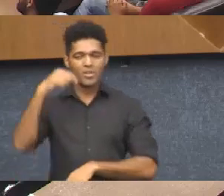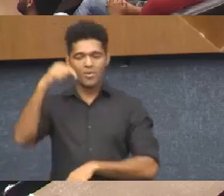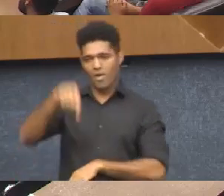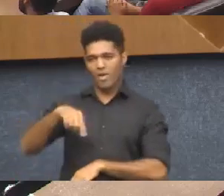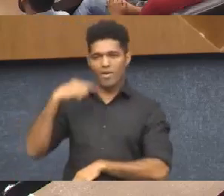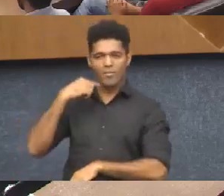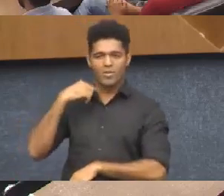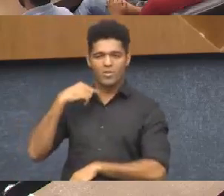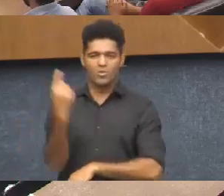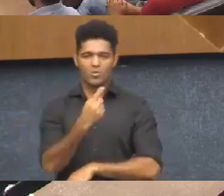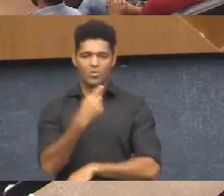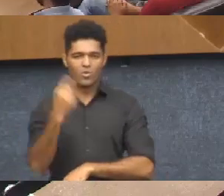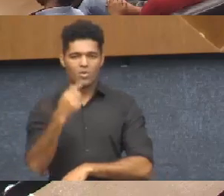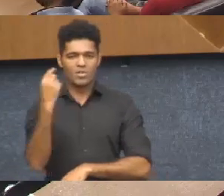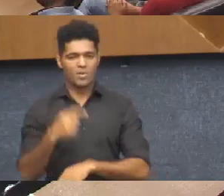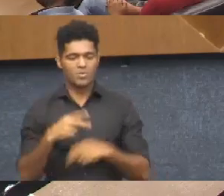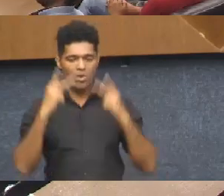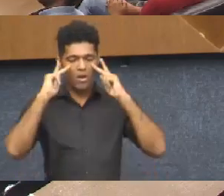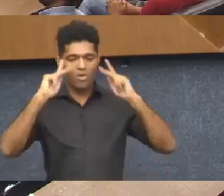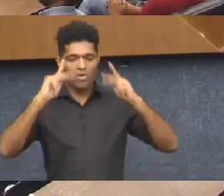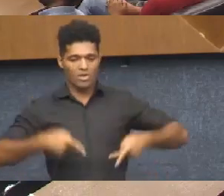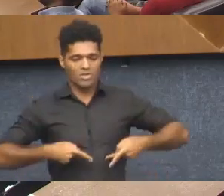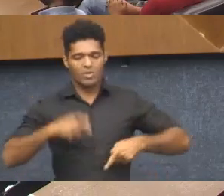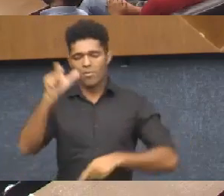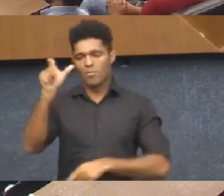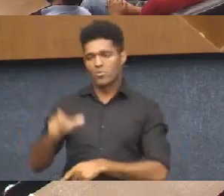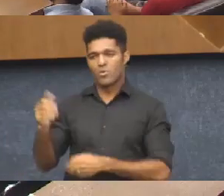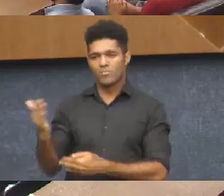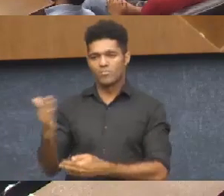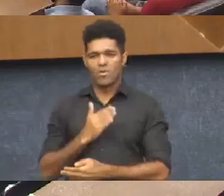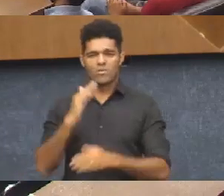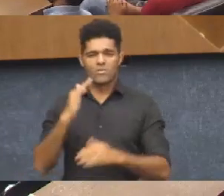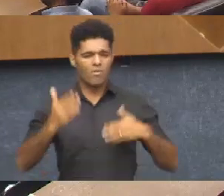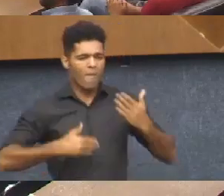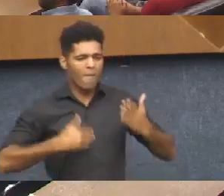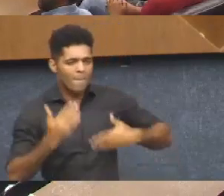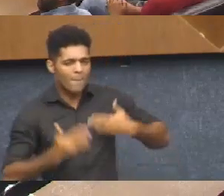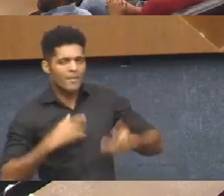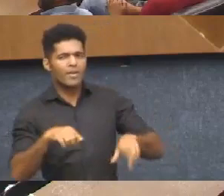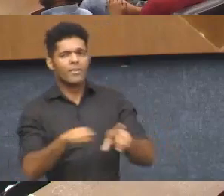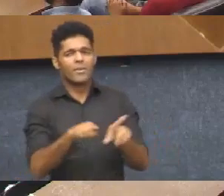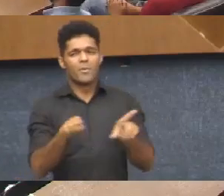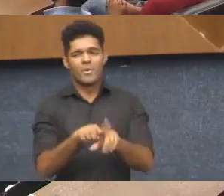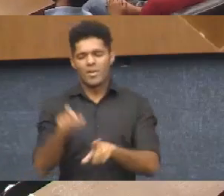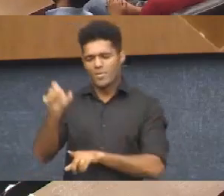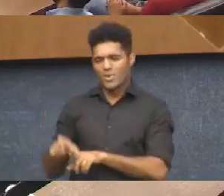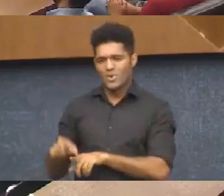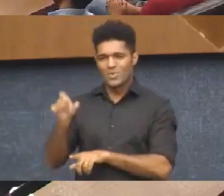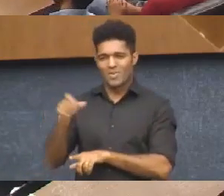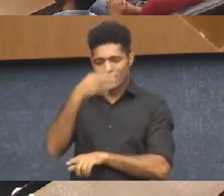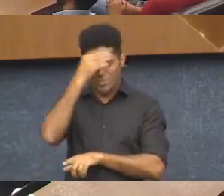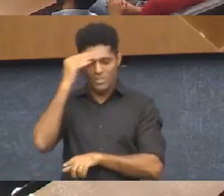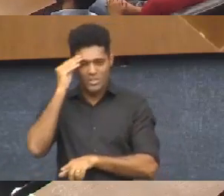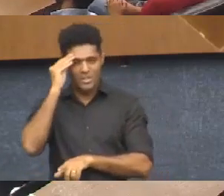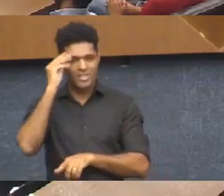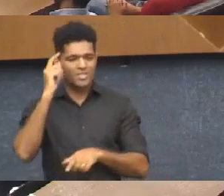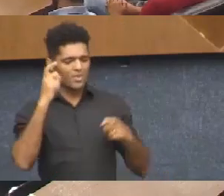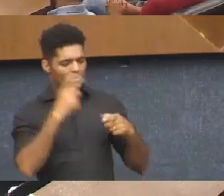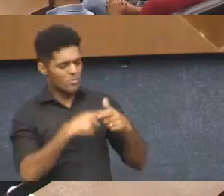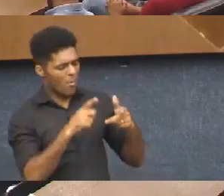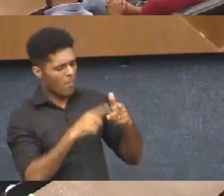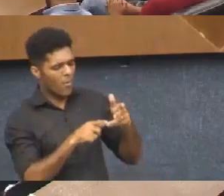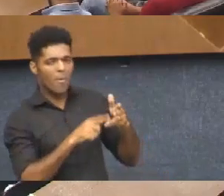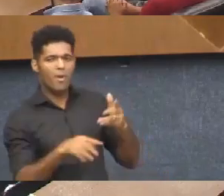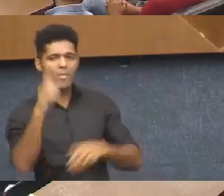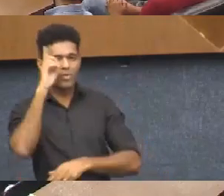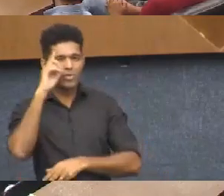sabe reconhecer quando alguém traz alegria, quando alguém faz a gente esquecer dos perrengues, do dia a